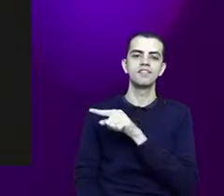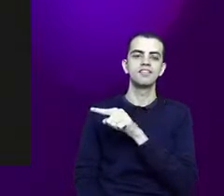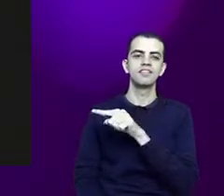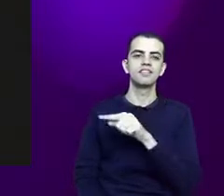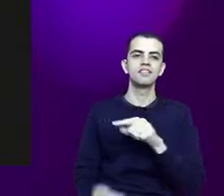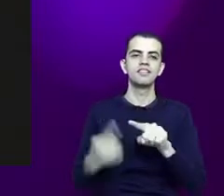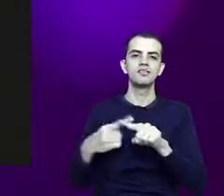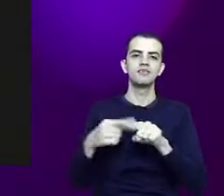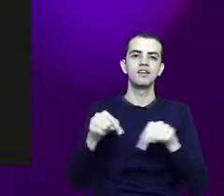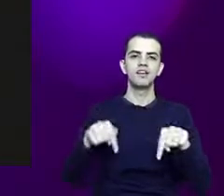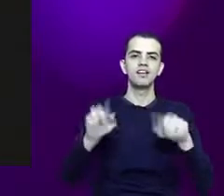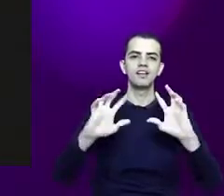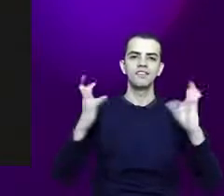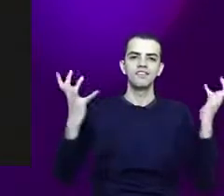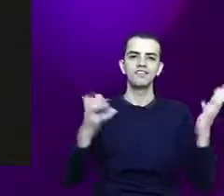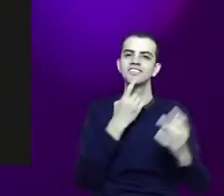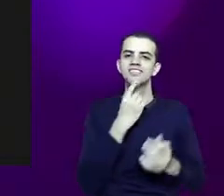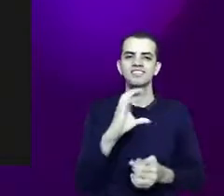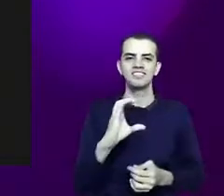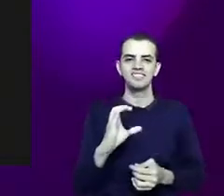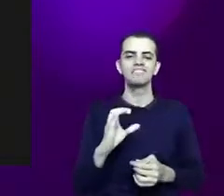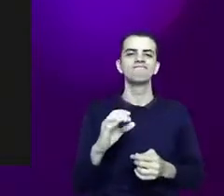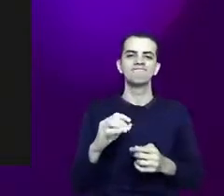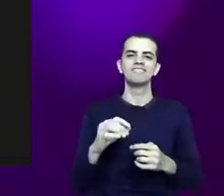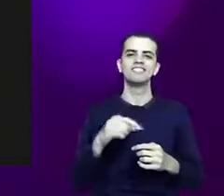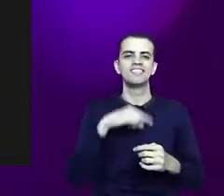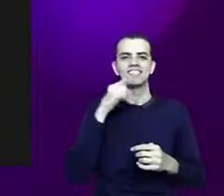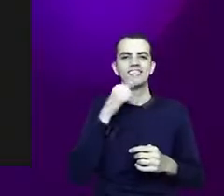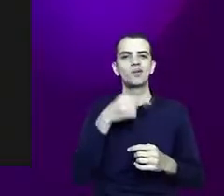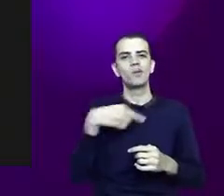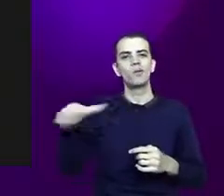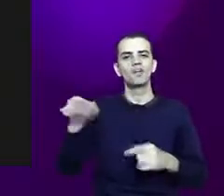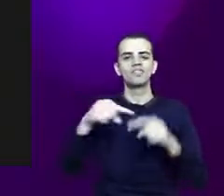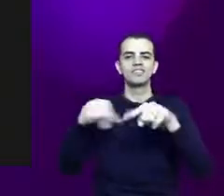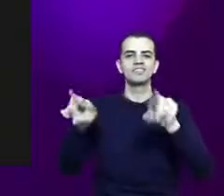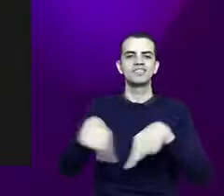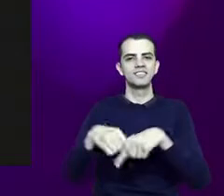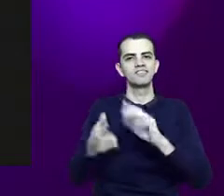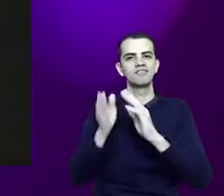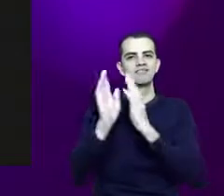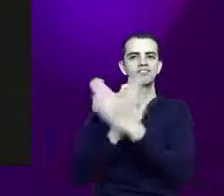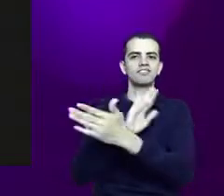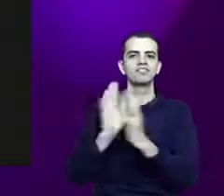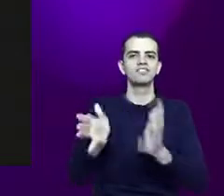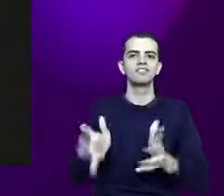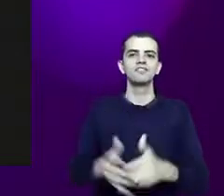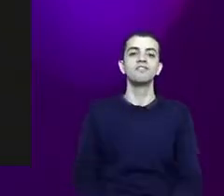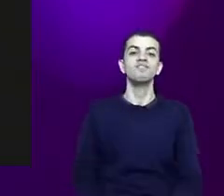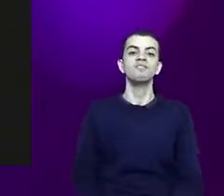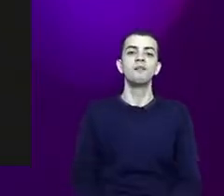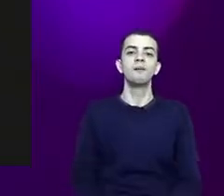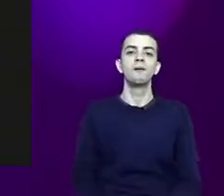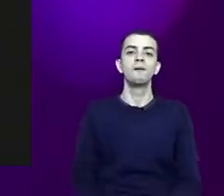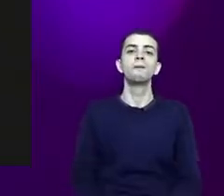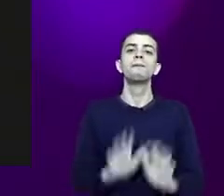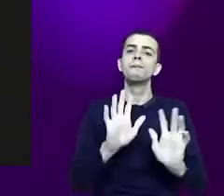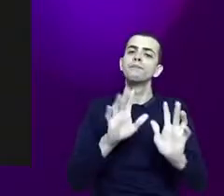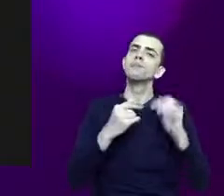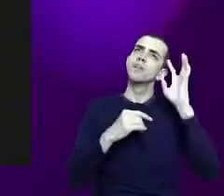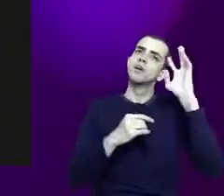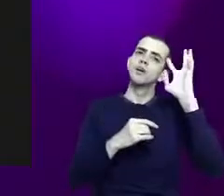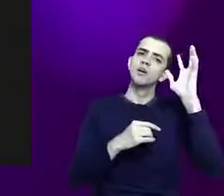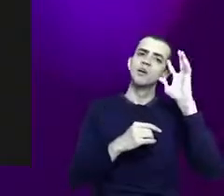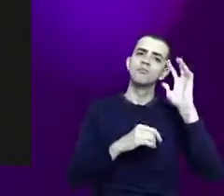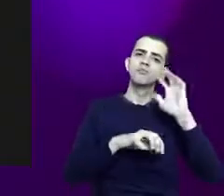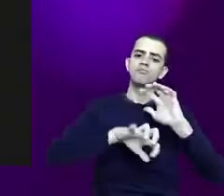no evento também em Campinas, né? Então ele teve que ir para outra sala aqui agora. Perfeito. Eu acho que eu pensaria em fazer uma prótese não